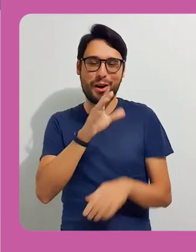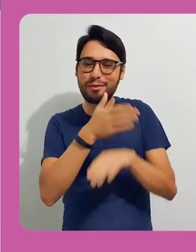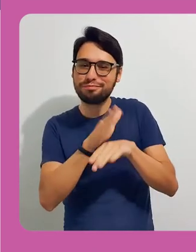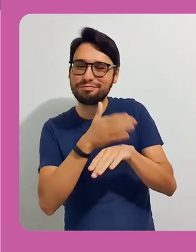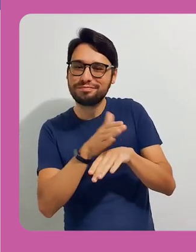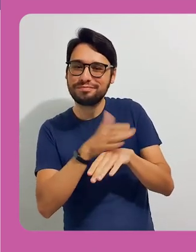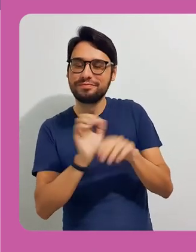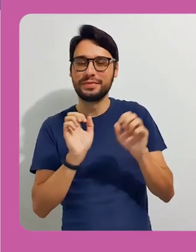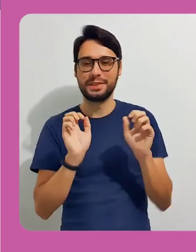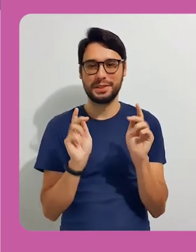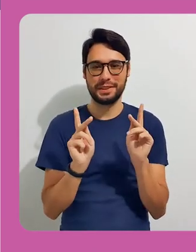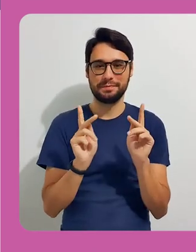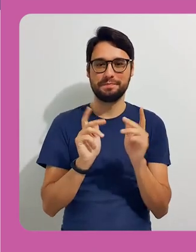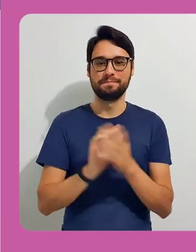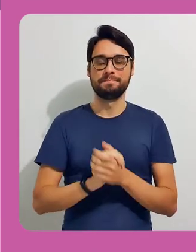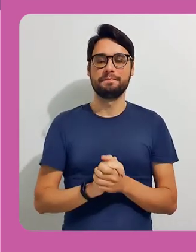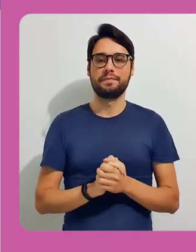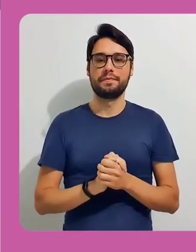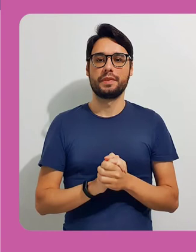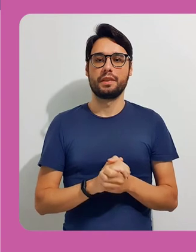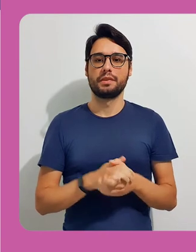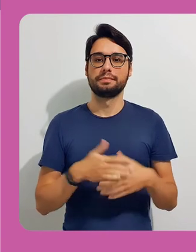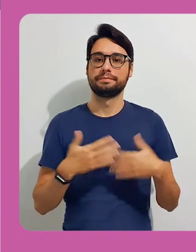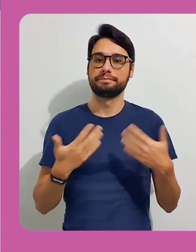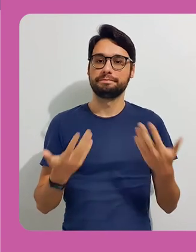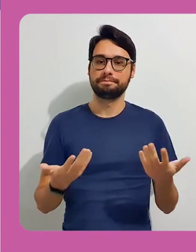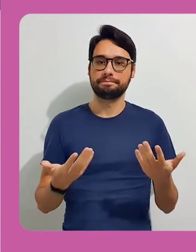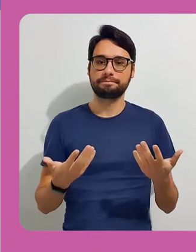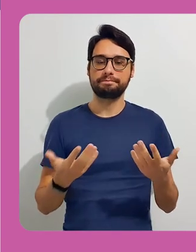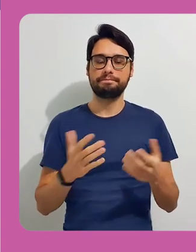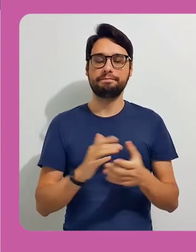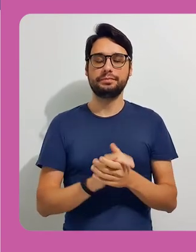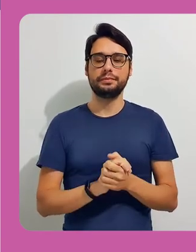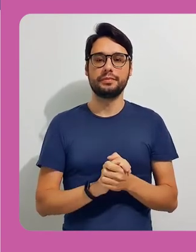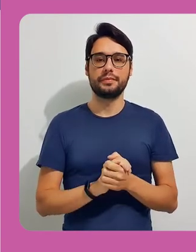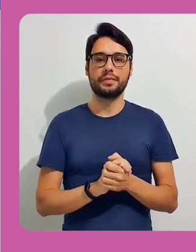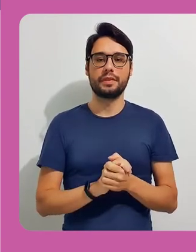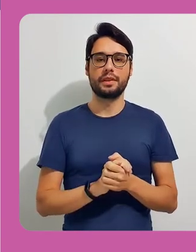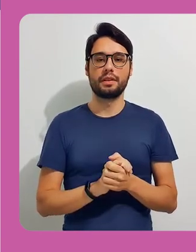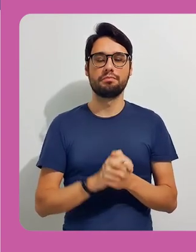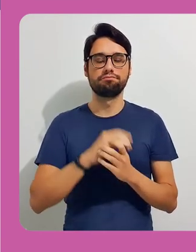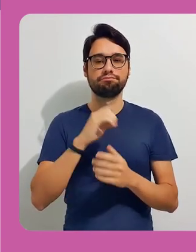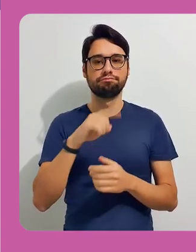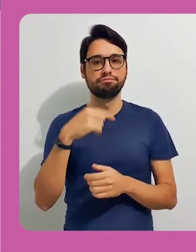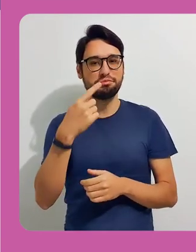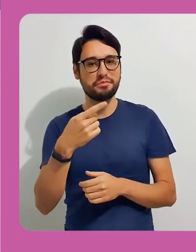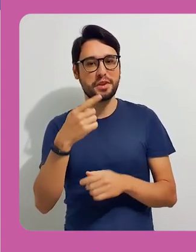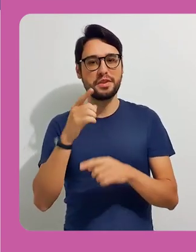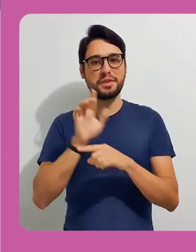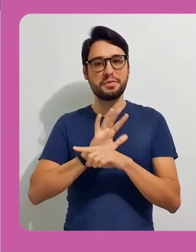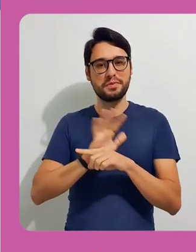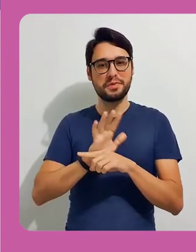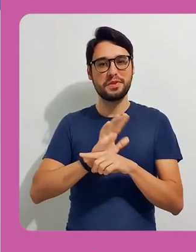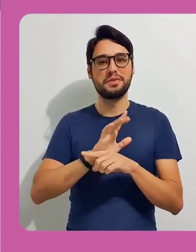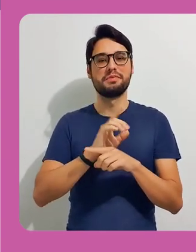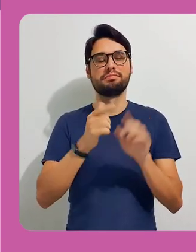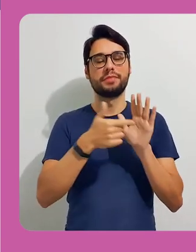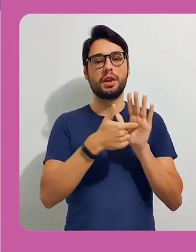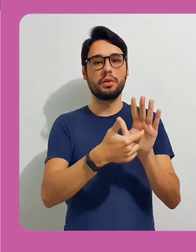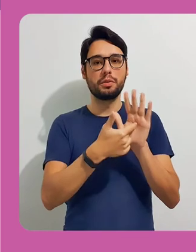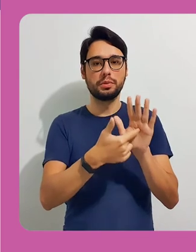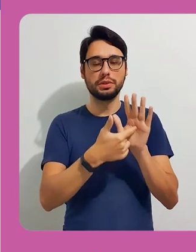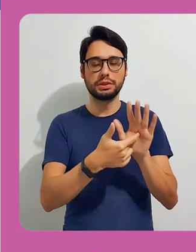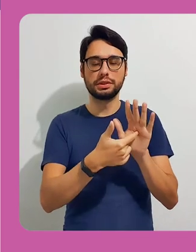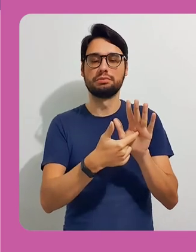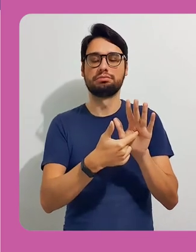aparecer todos os estudantes do seu curso e que você vai a valer como esse é um espaço de teste não tem nenhum estudante no curso